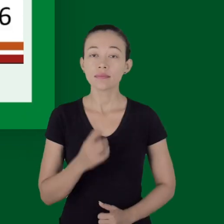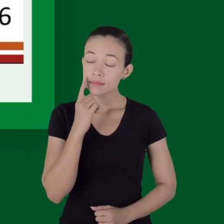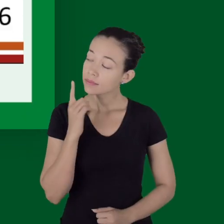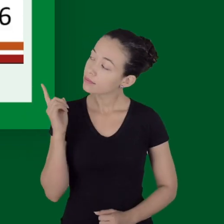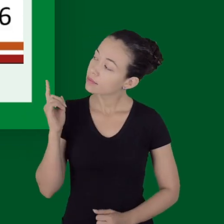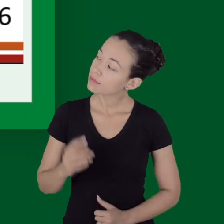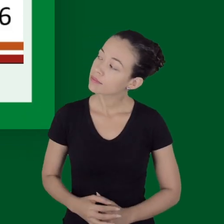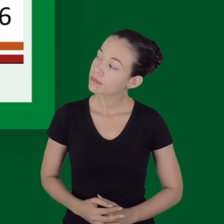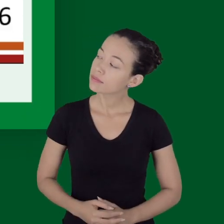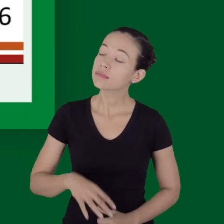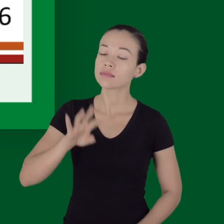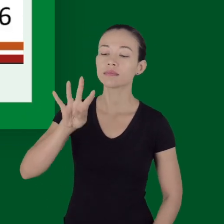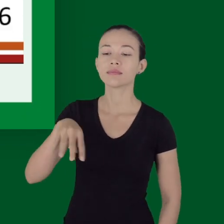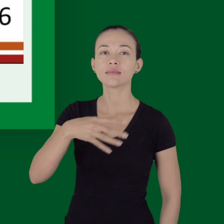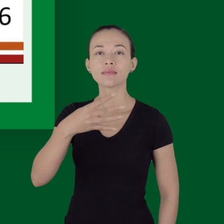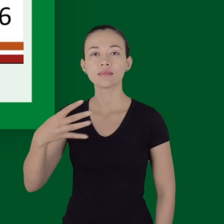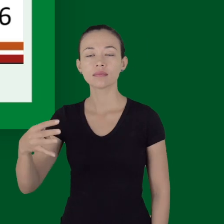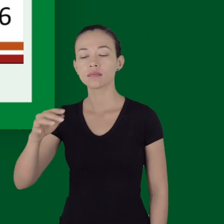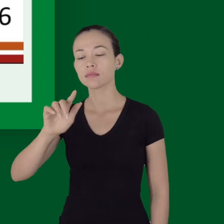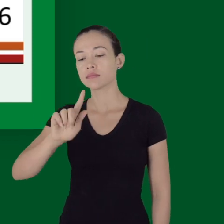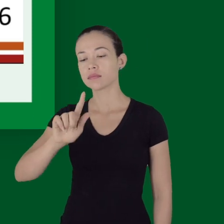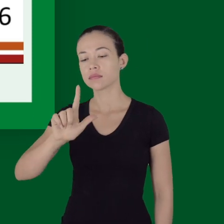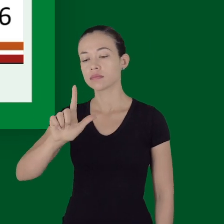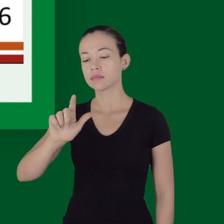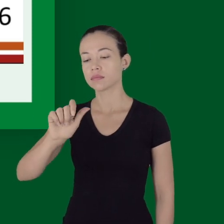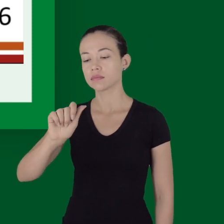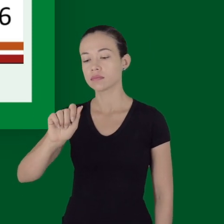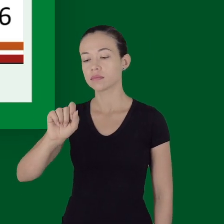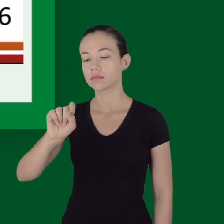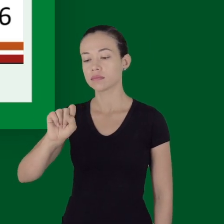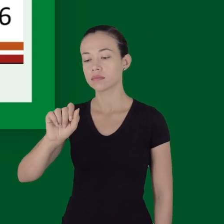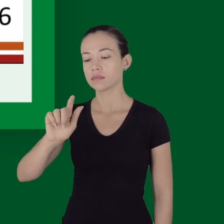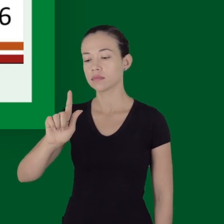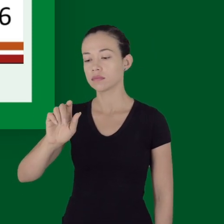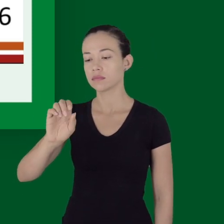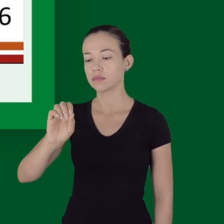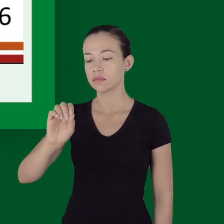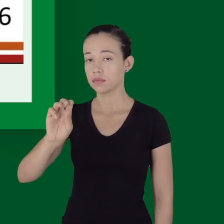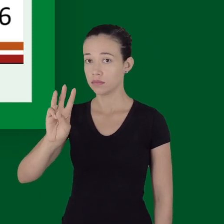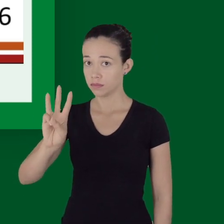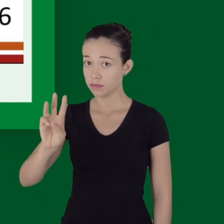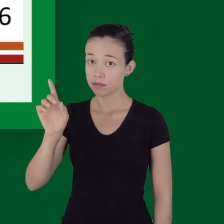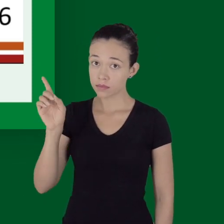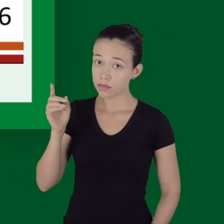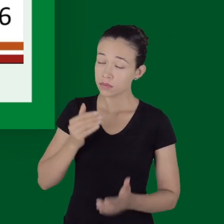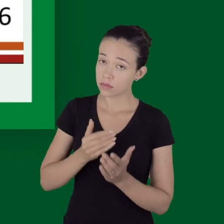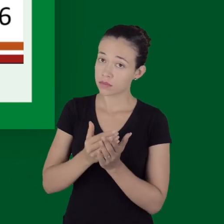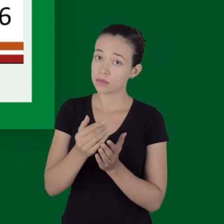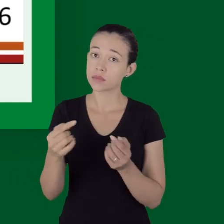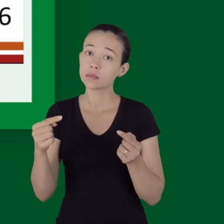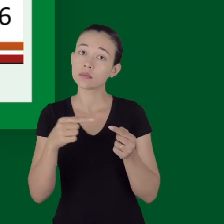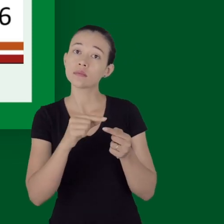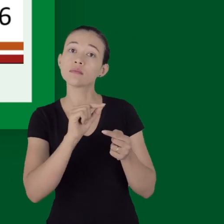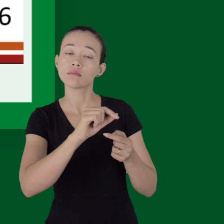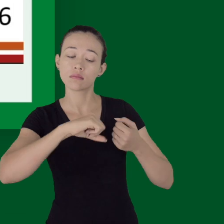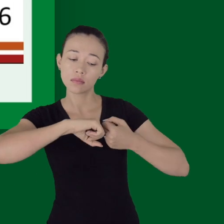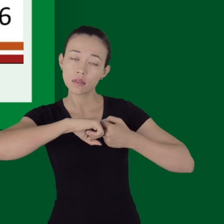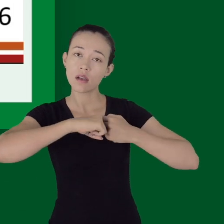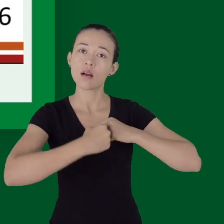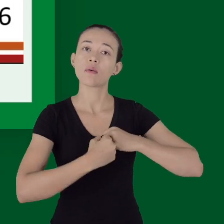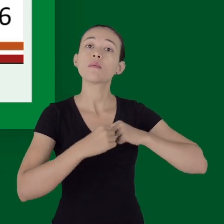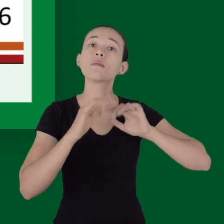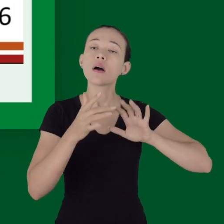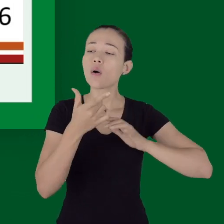Escala de Coma de Glasgow, que é uma escala que foi inicialmente descrita para o trauma, mas que hoje em dia é usada em várias